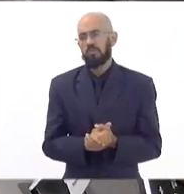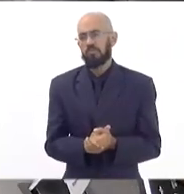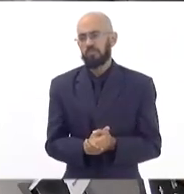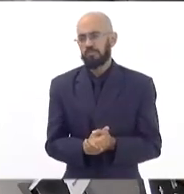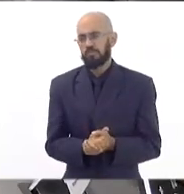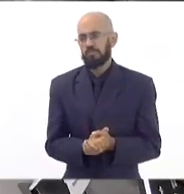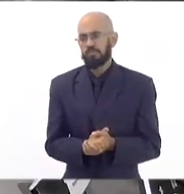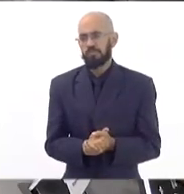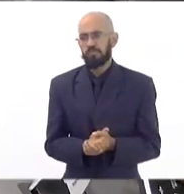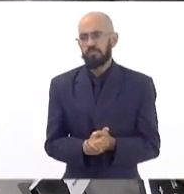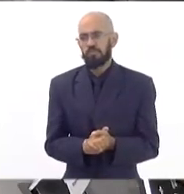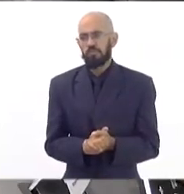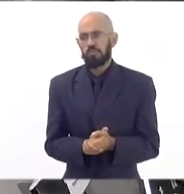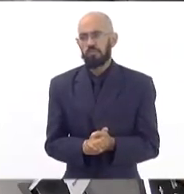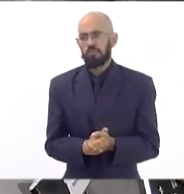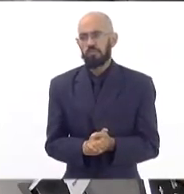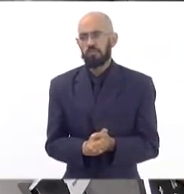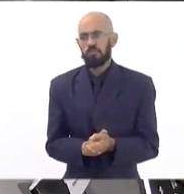é